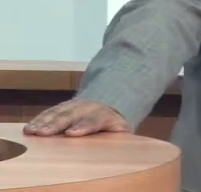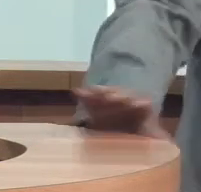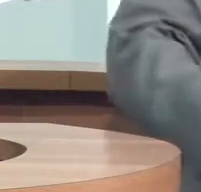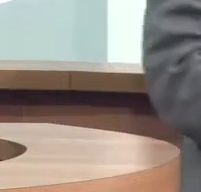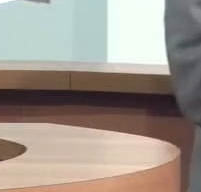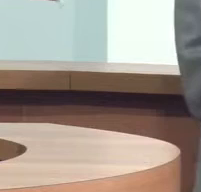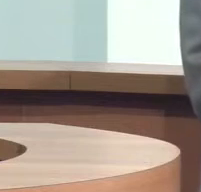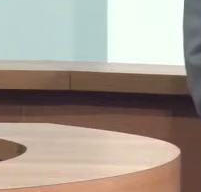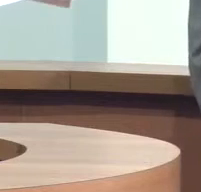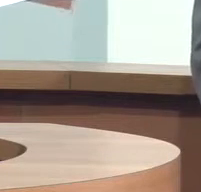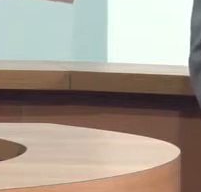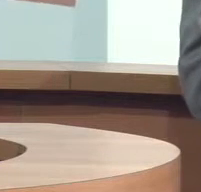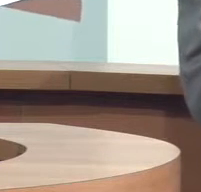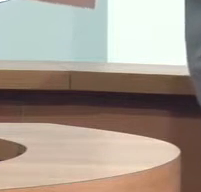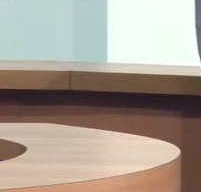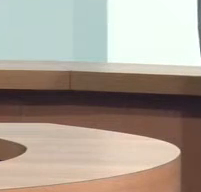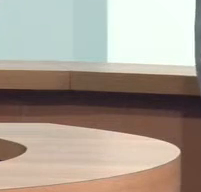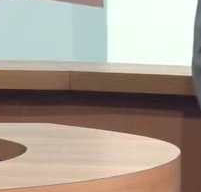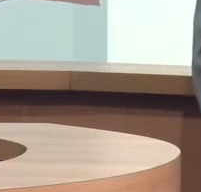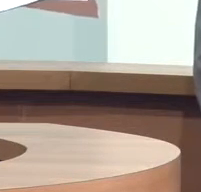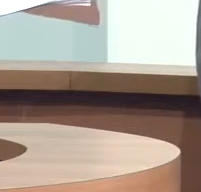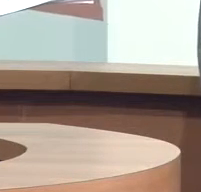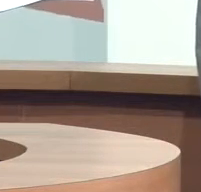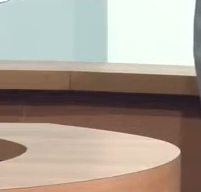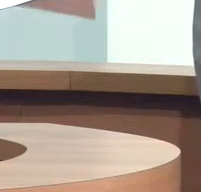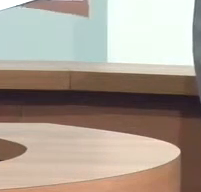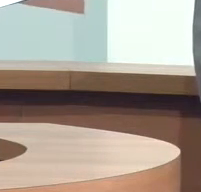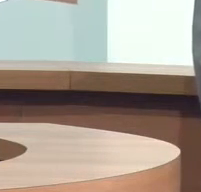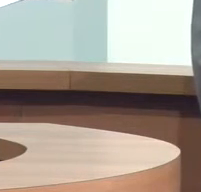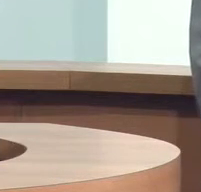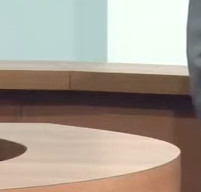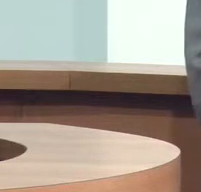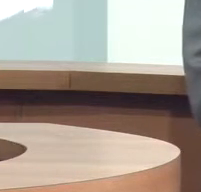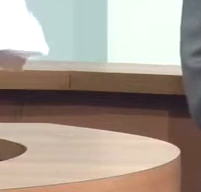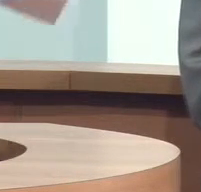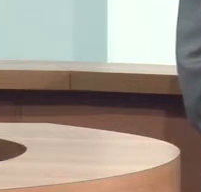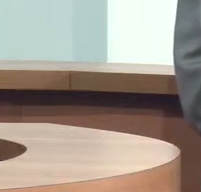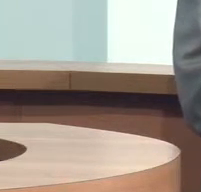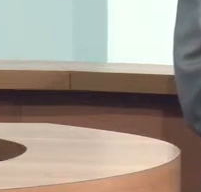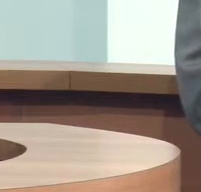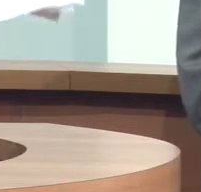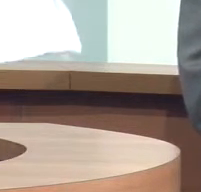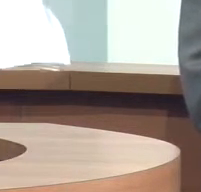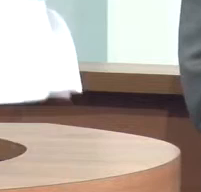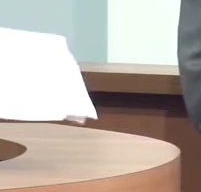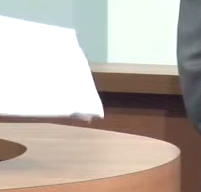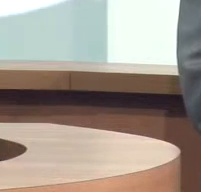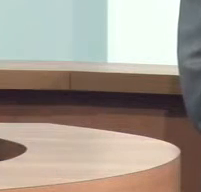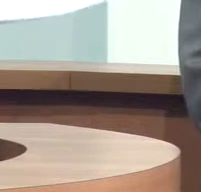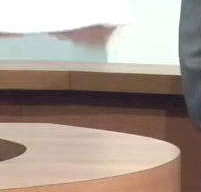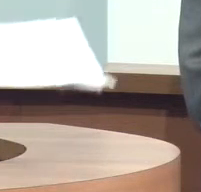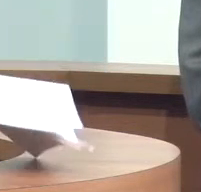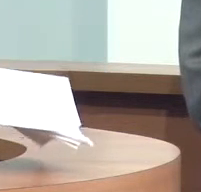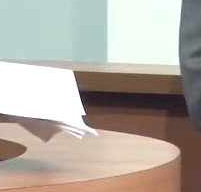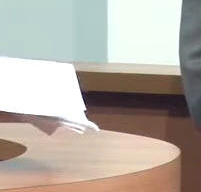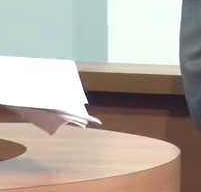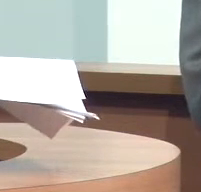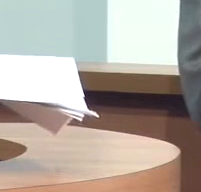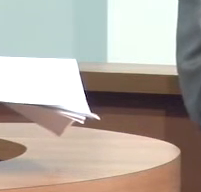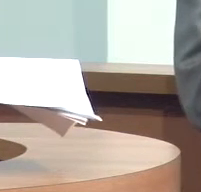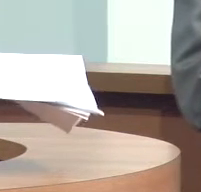o direito das pessoas, queria lembrar que o Jardim Adriano, conforme está ali uma faixa exibida, o pessoal está preocupado